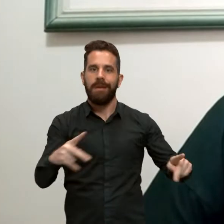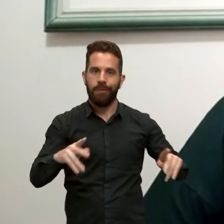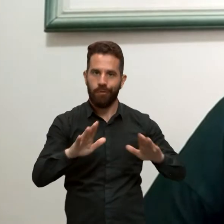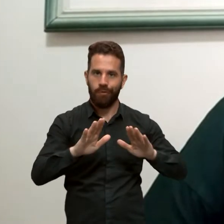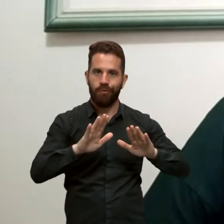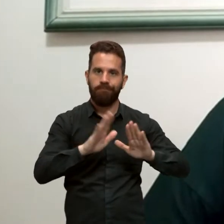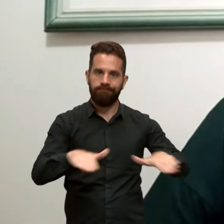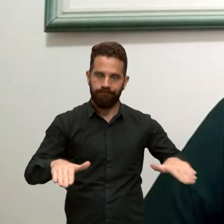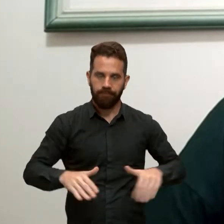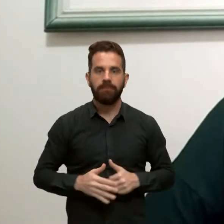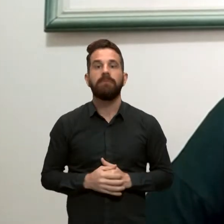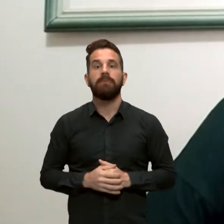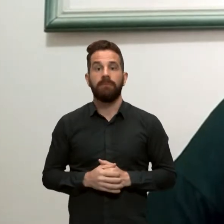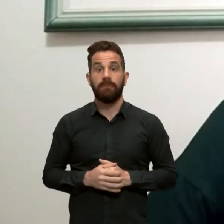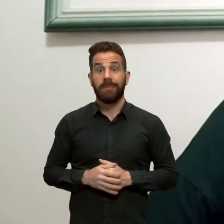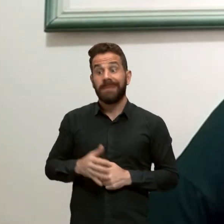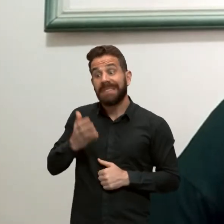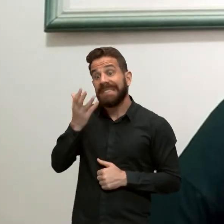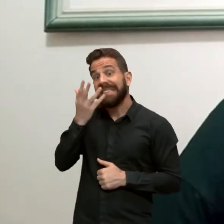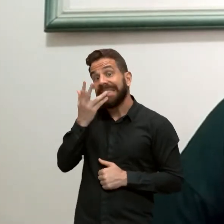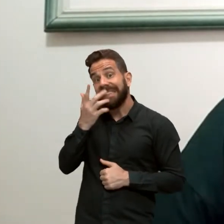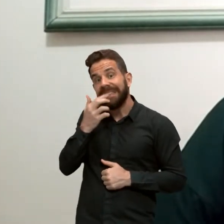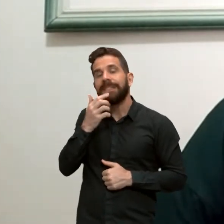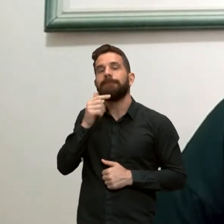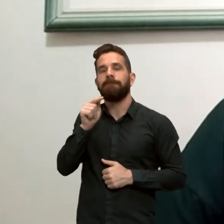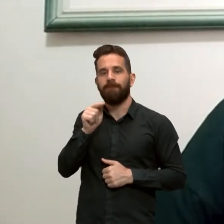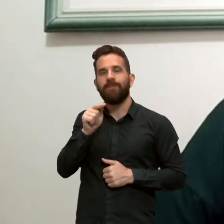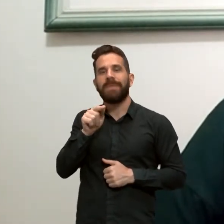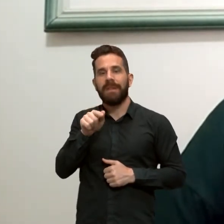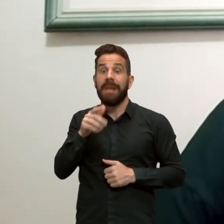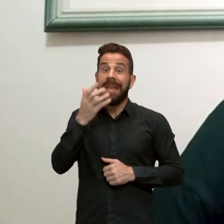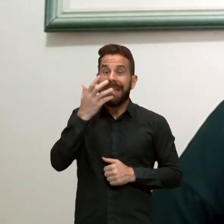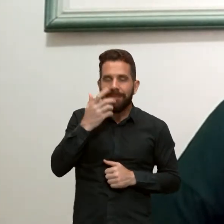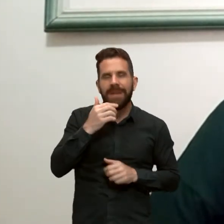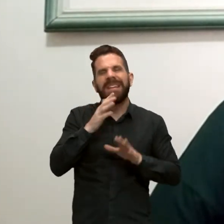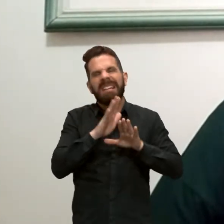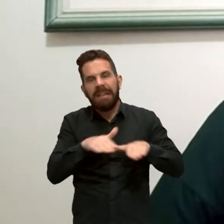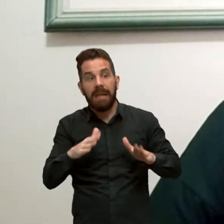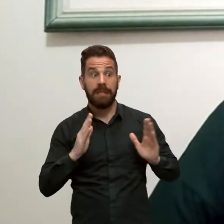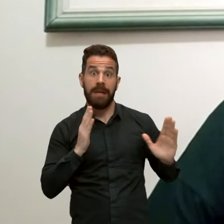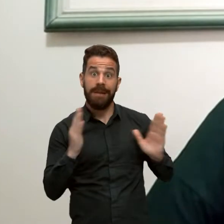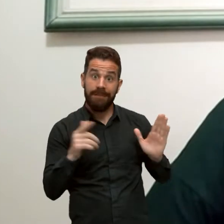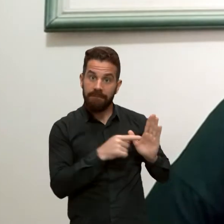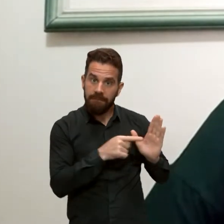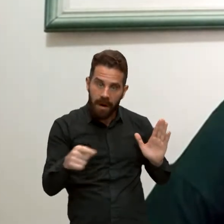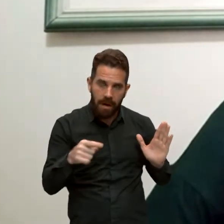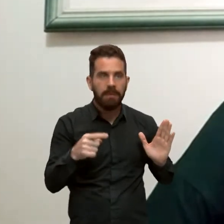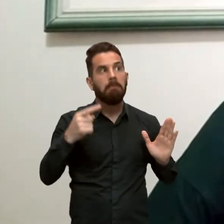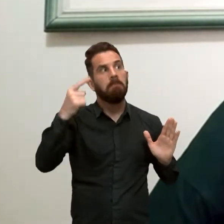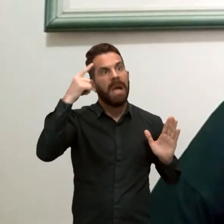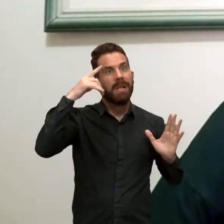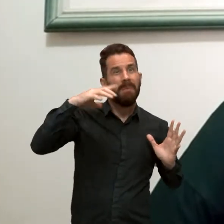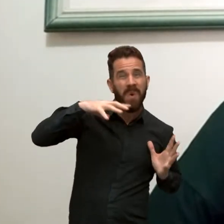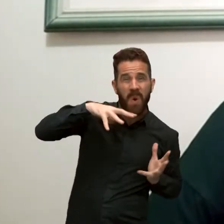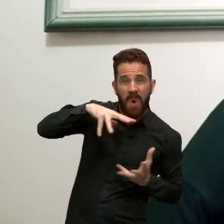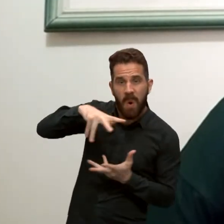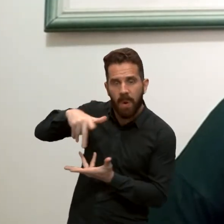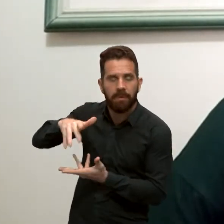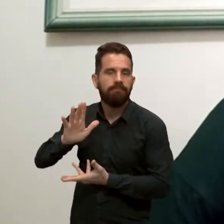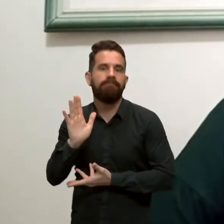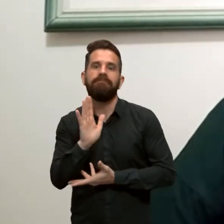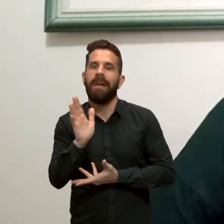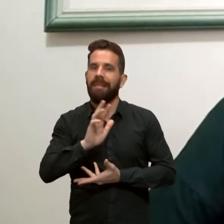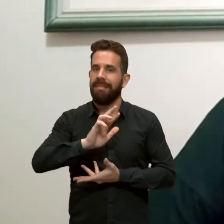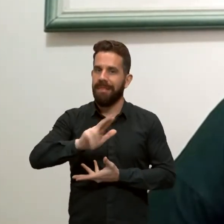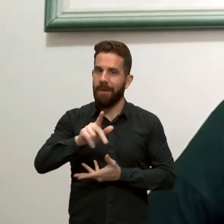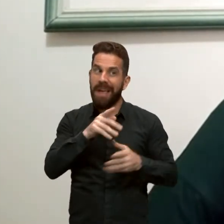que a infância, apesar dela ser considerada universal, ela não é. Existem muitas infâncias, porque